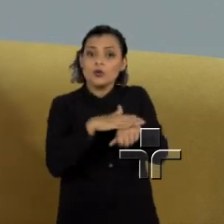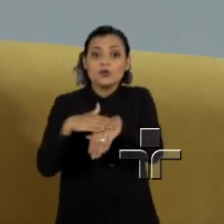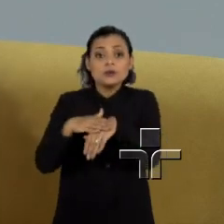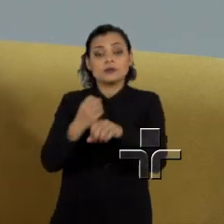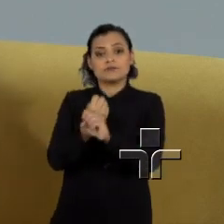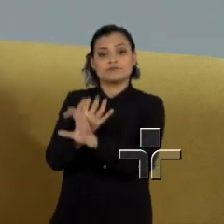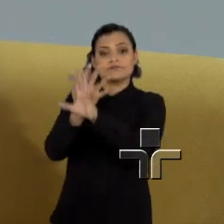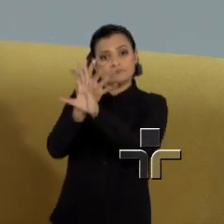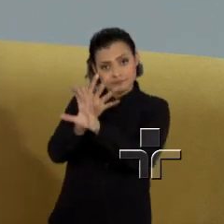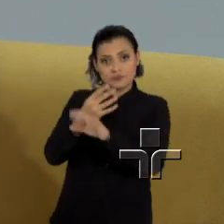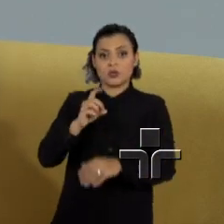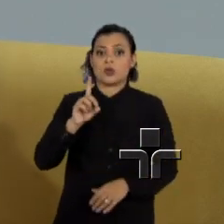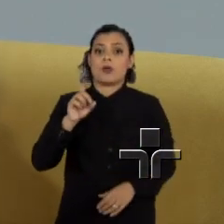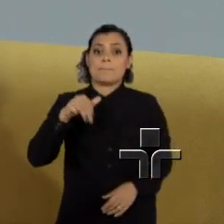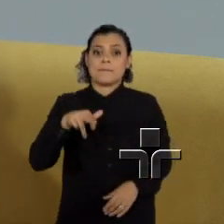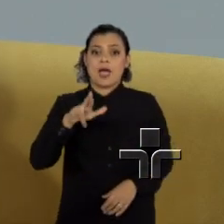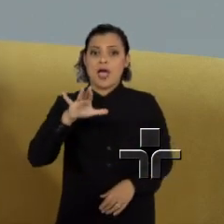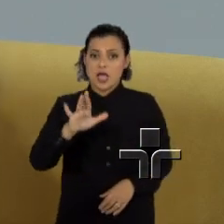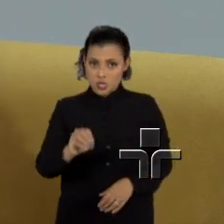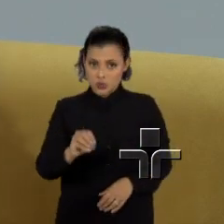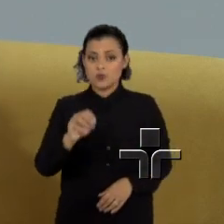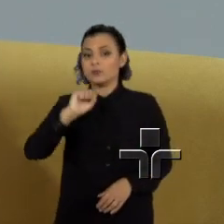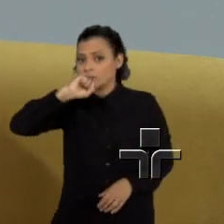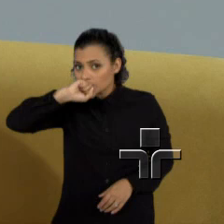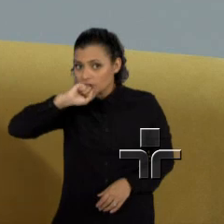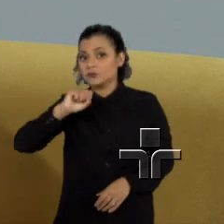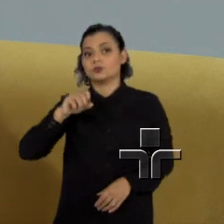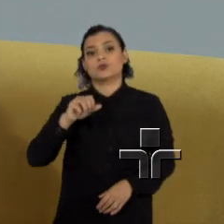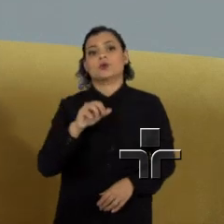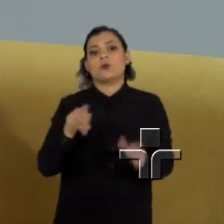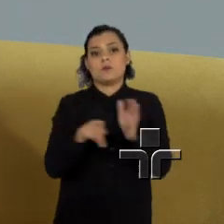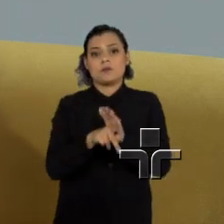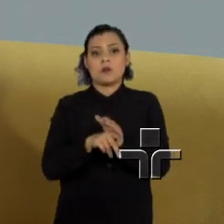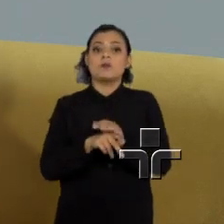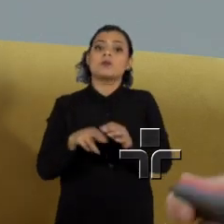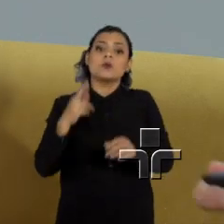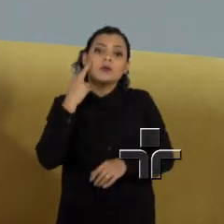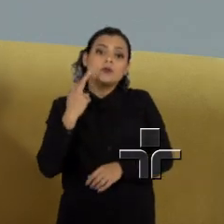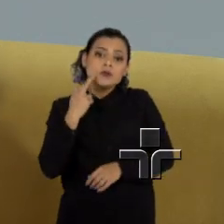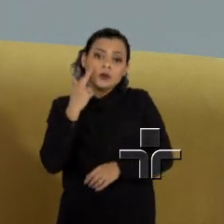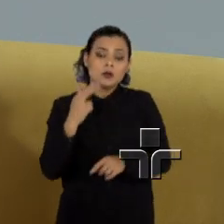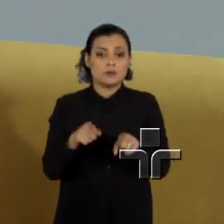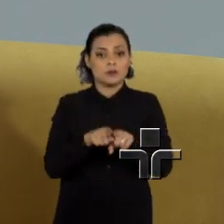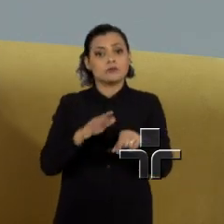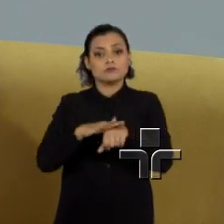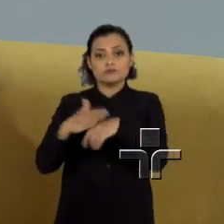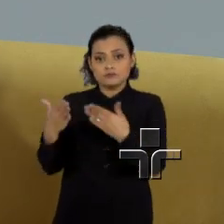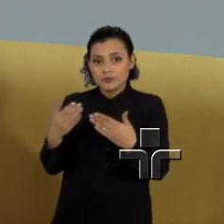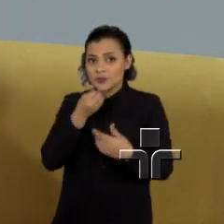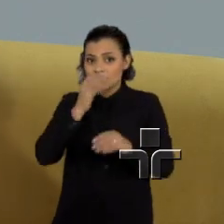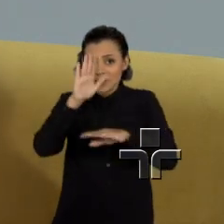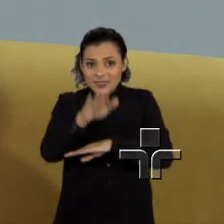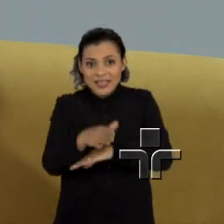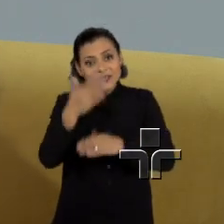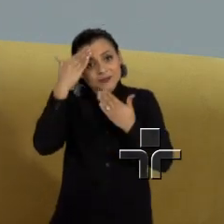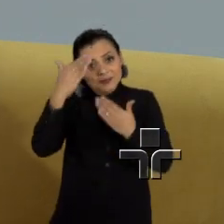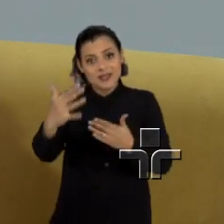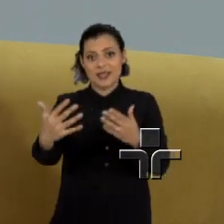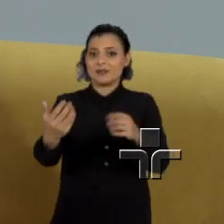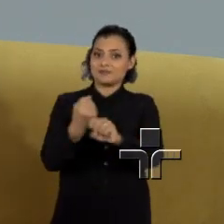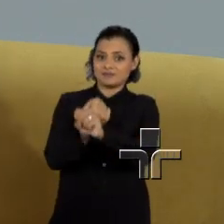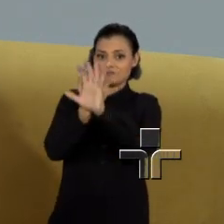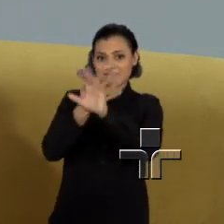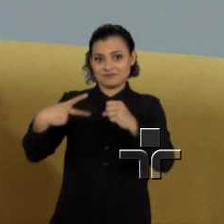vivo com Dom Mário Antônio da Silva, que é bispo de Roraima. Então, boa tarde, Dom Mário. Obrigada por nos atender, por